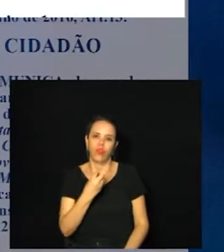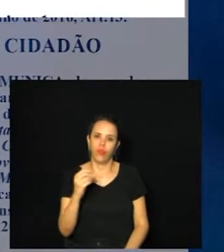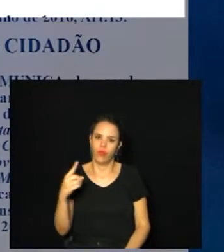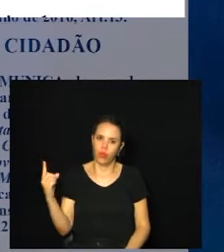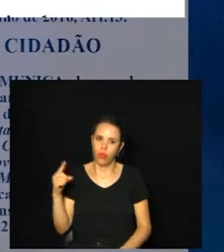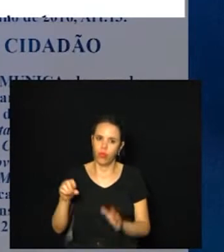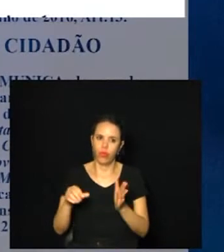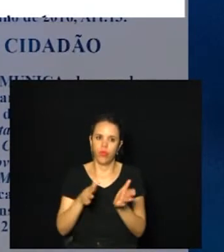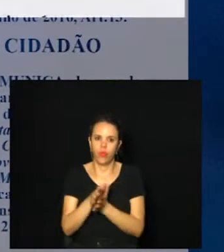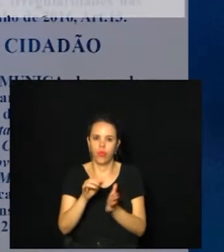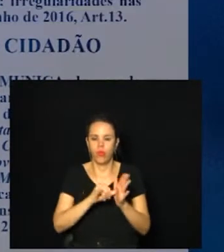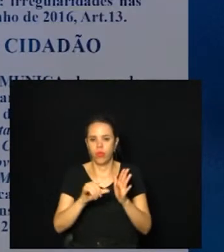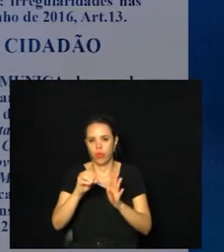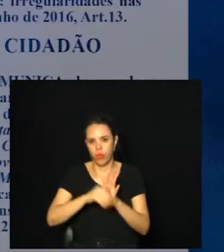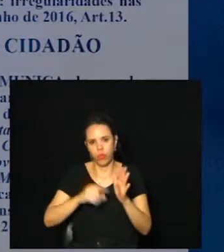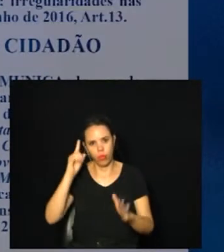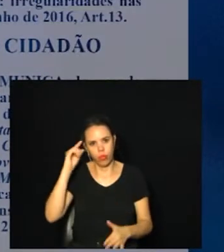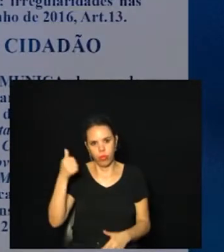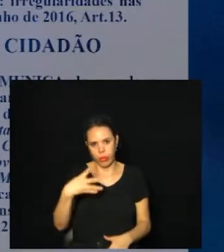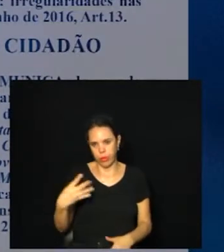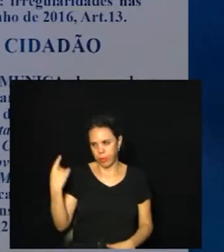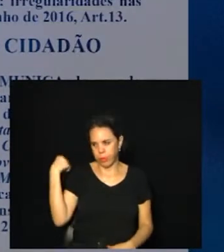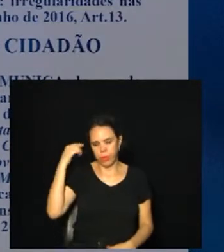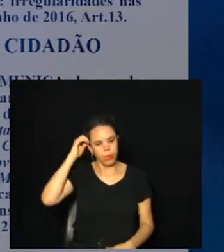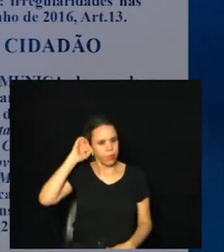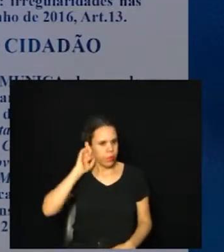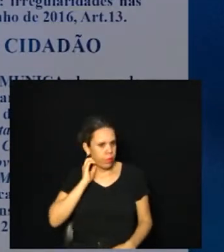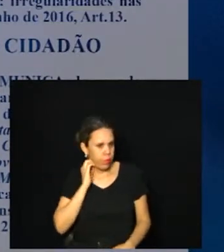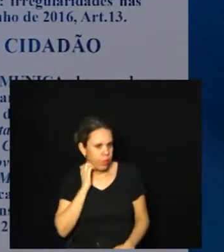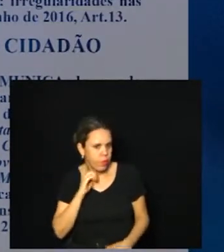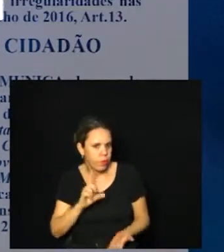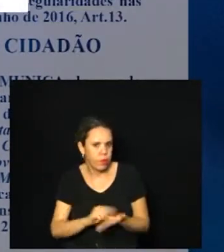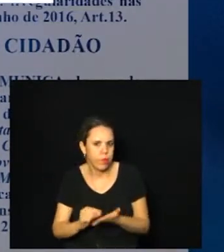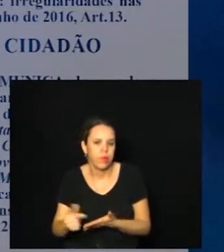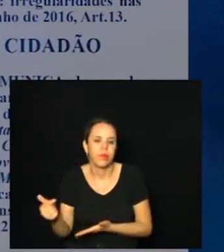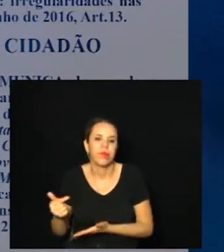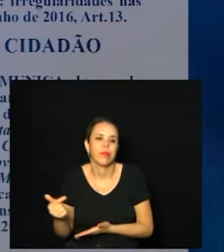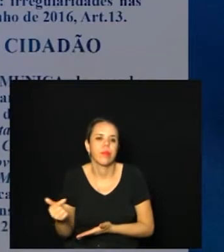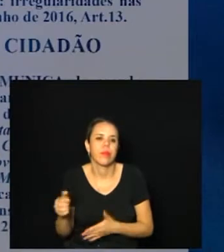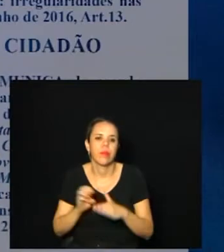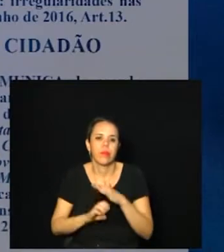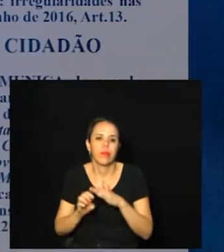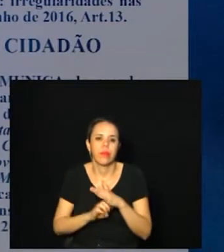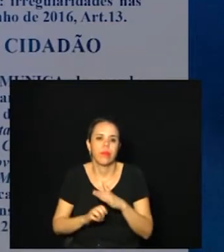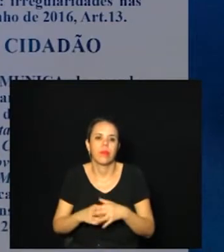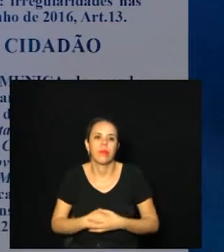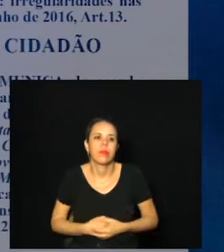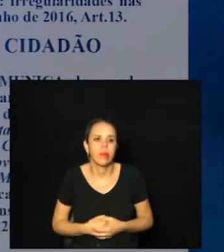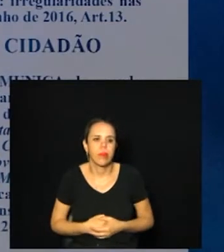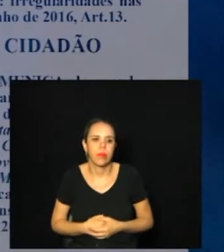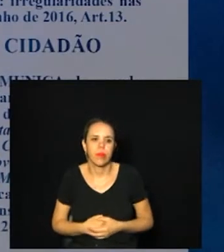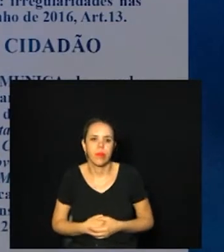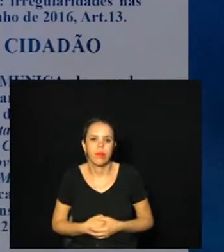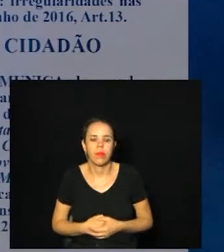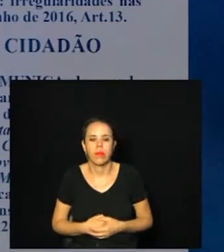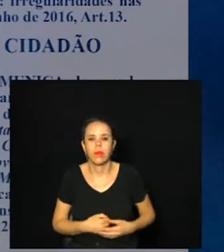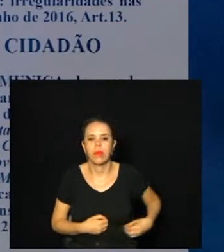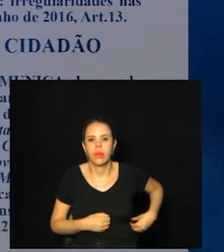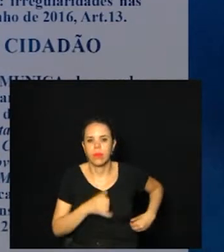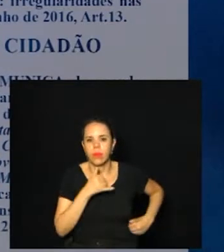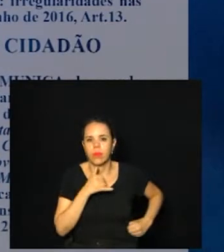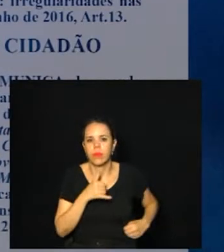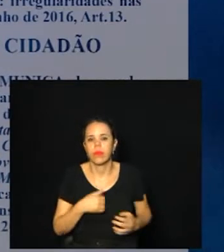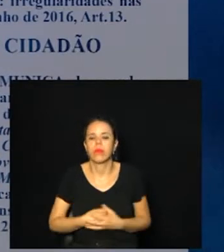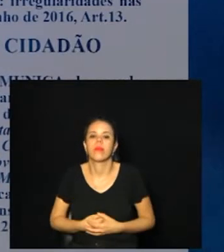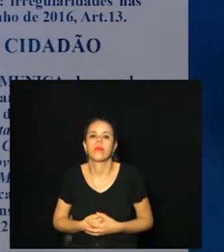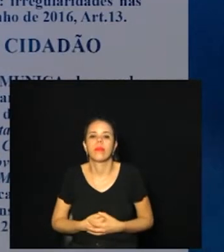no Diário Oficial do último dia 14. De acordo com o artigo 2º, a empresa concessionária ou permissionária de energia